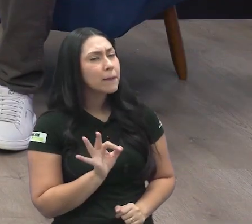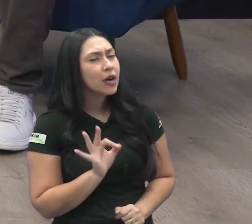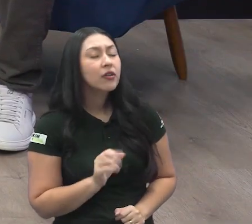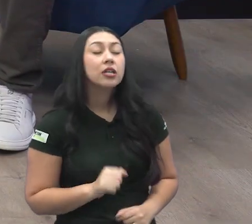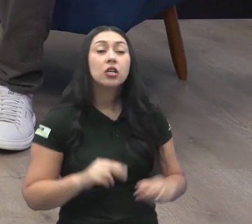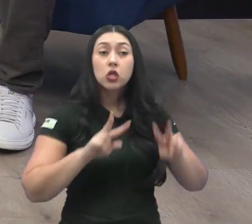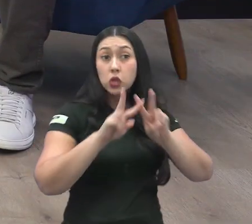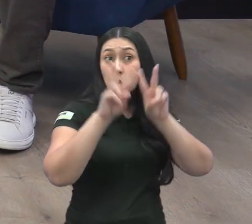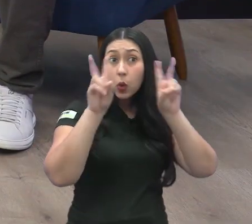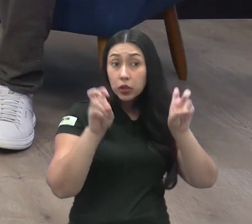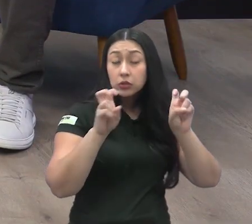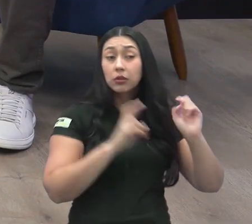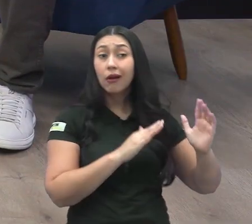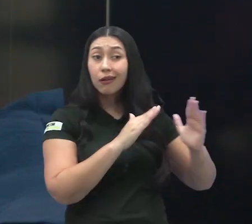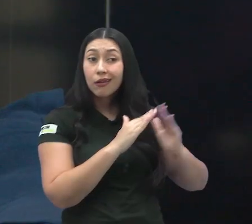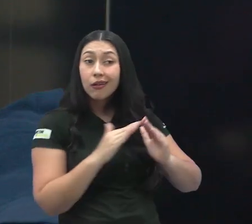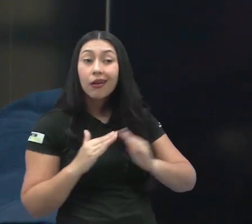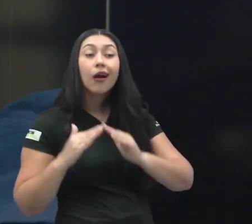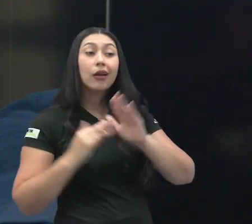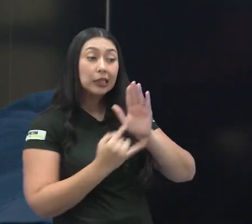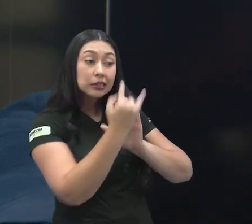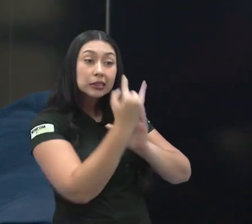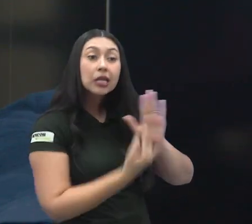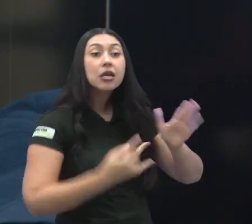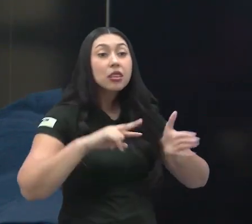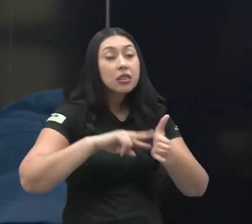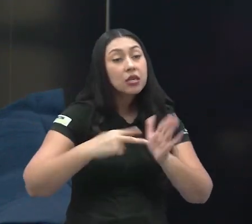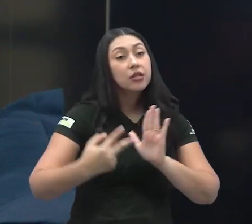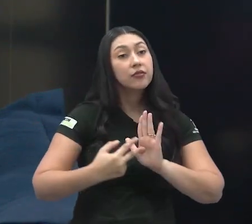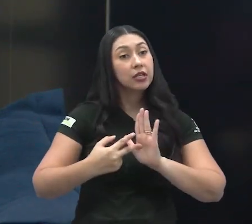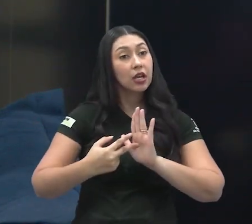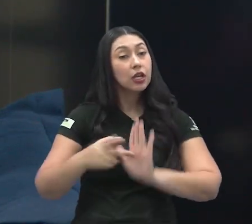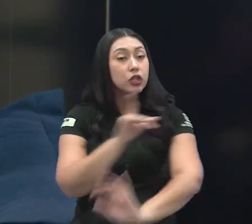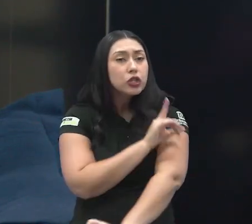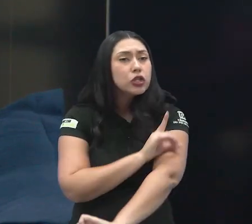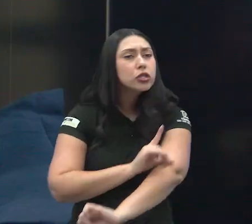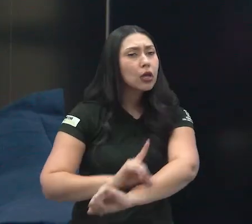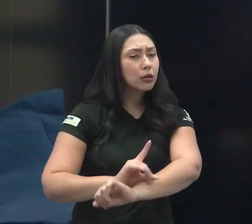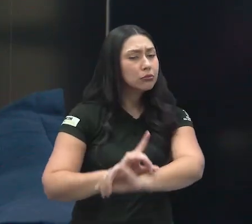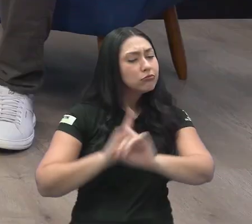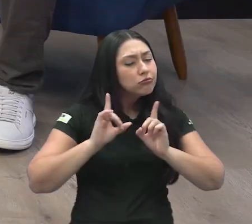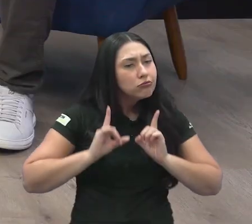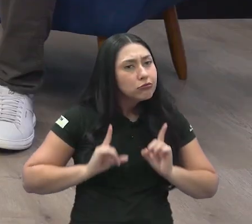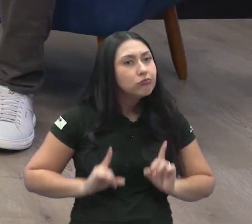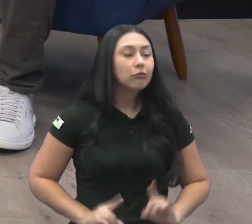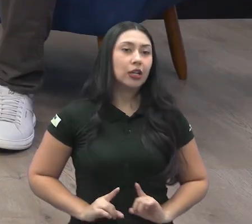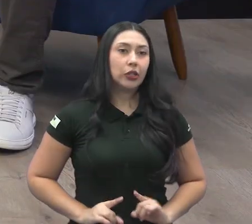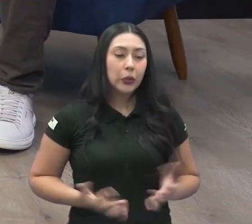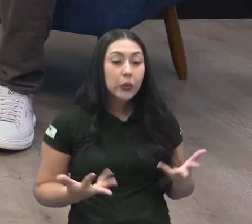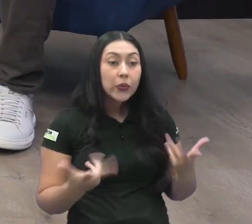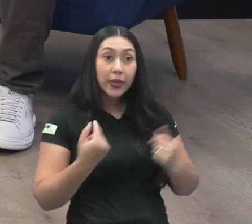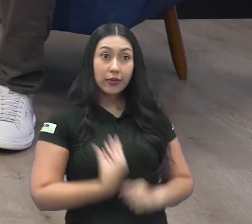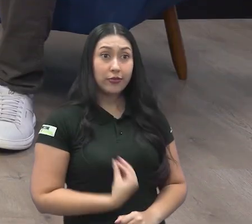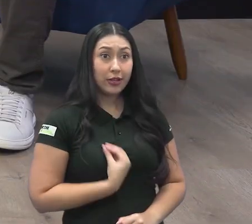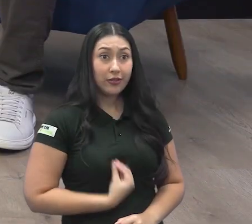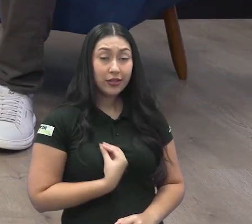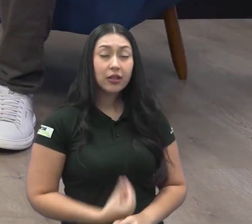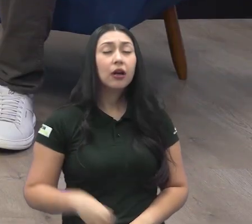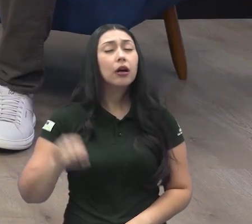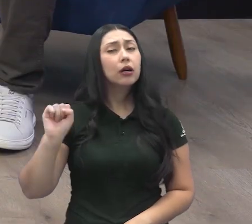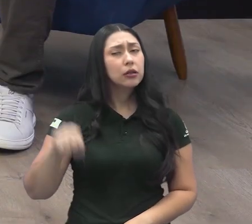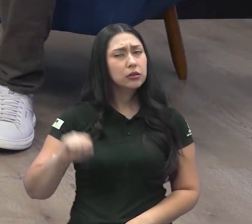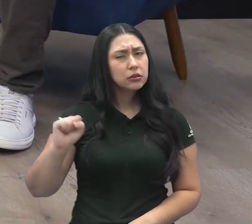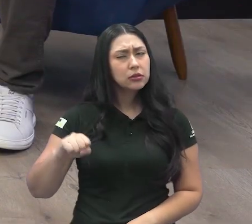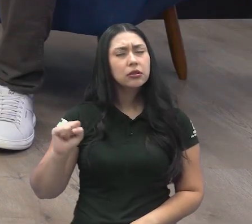de regularização e habitação, é trazer dignidade, qualidade de vida para as pessoas? Sem dúvida nenhuma. A gente